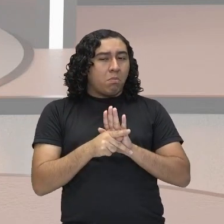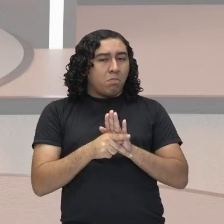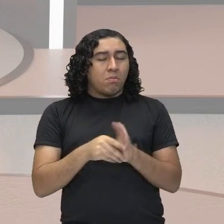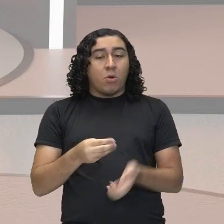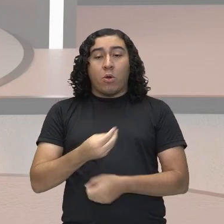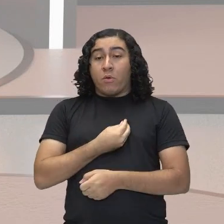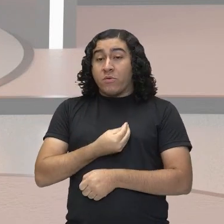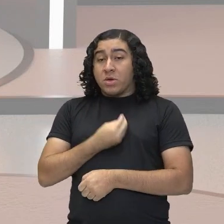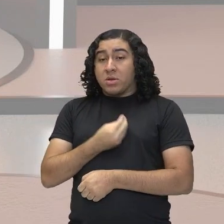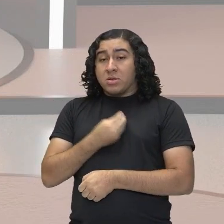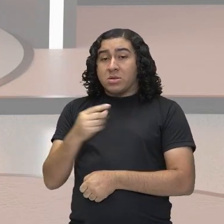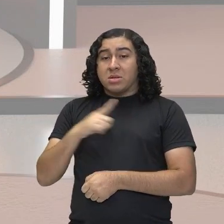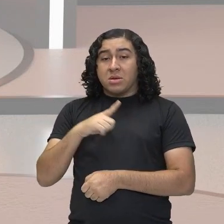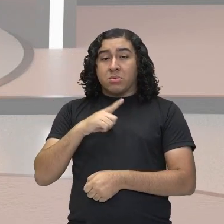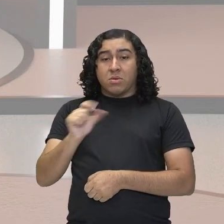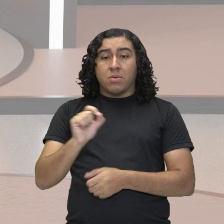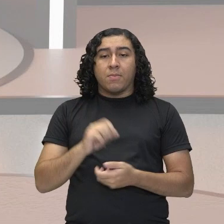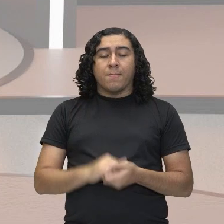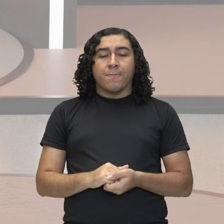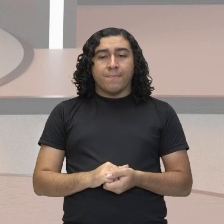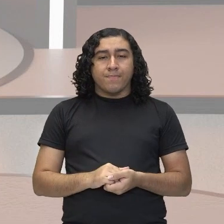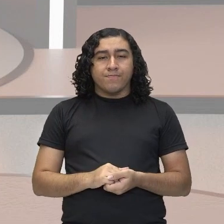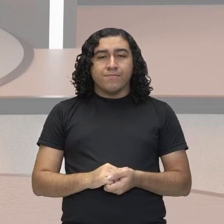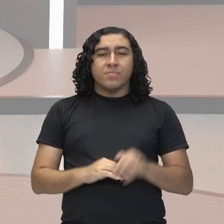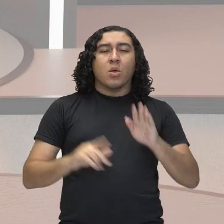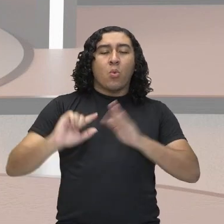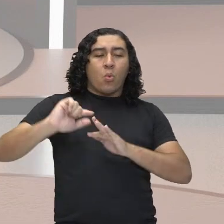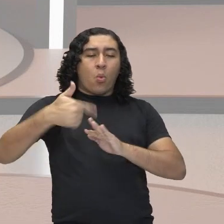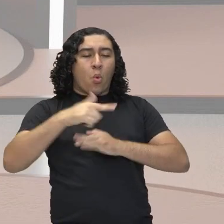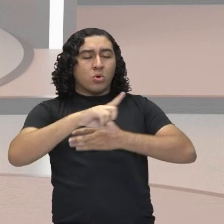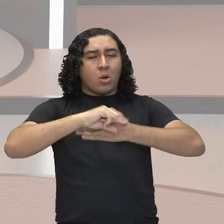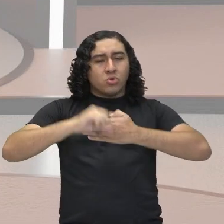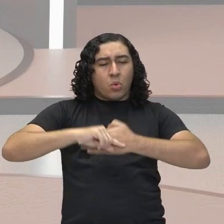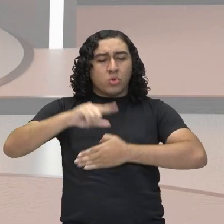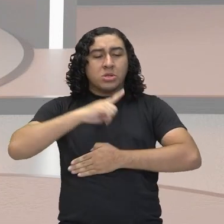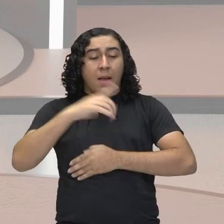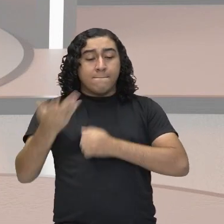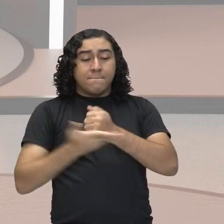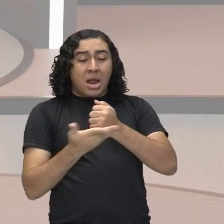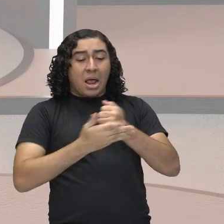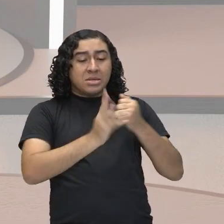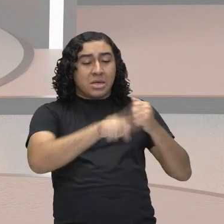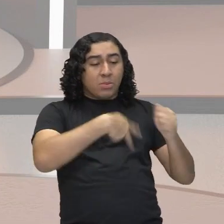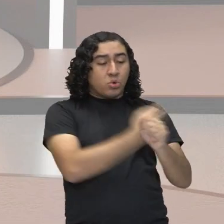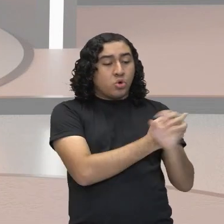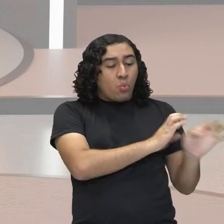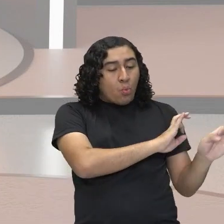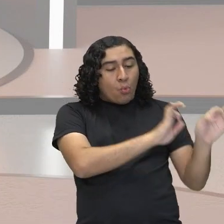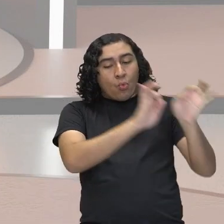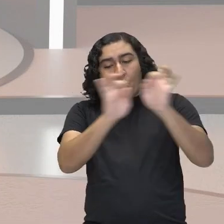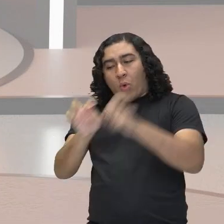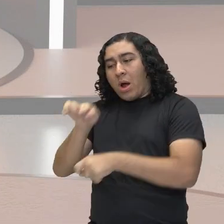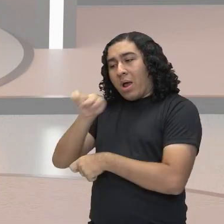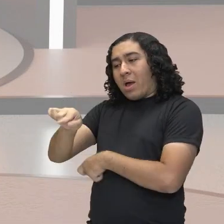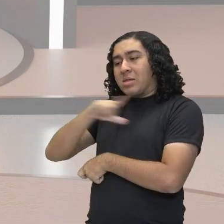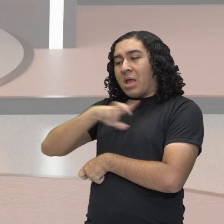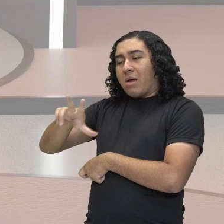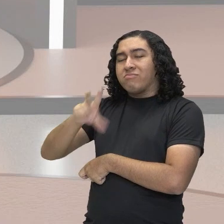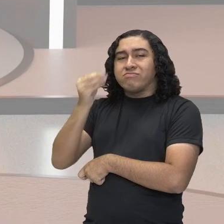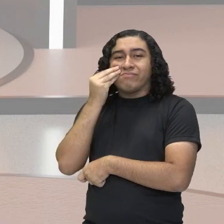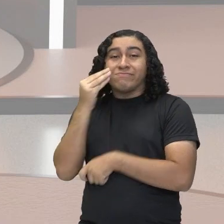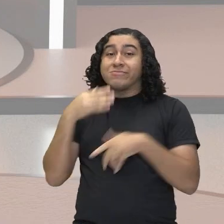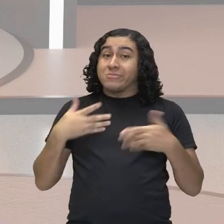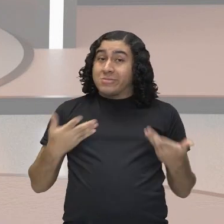lá no Kierkegaard, vem no Heidegger que dá uma base maior e depois chega em Sartre que diz para nós, né?